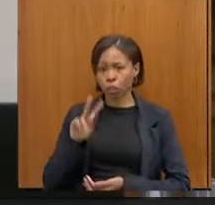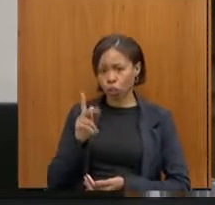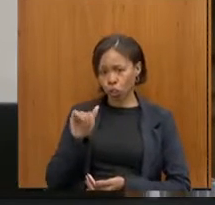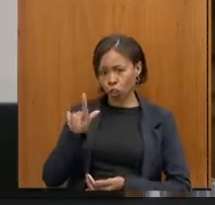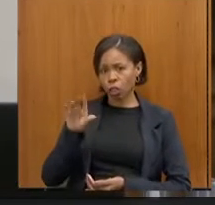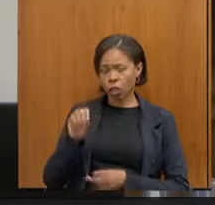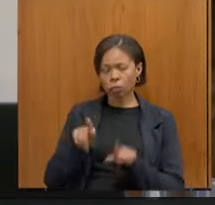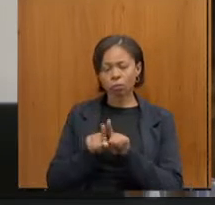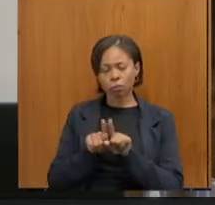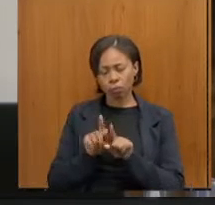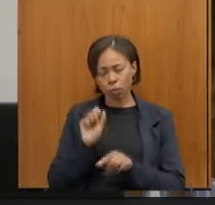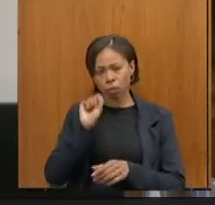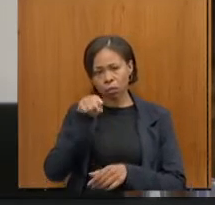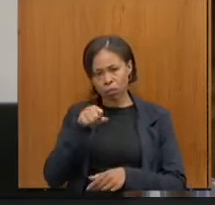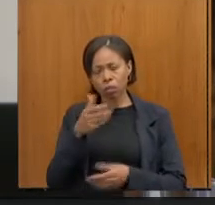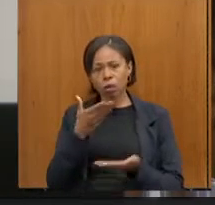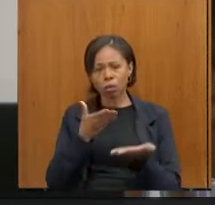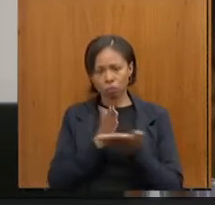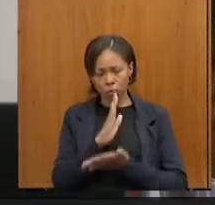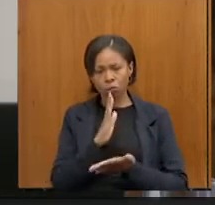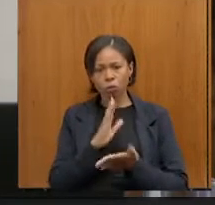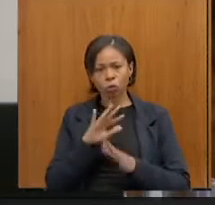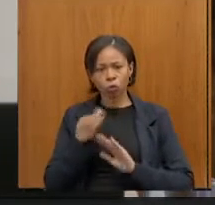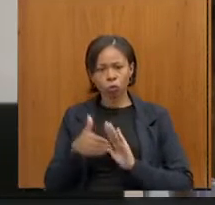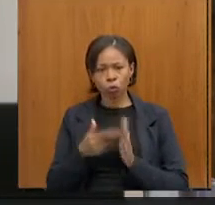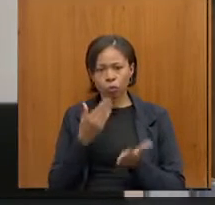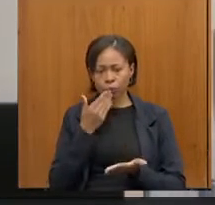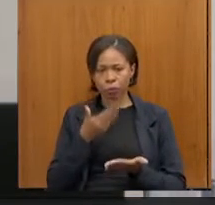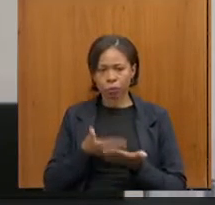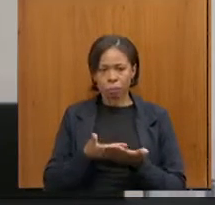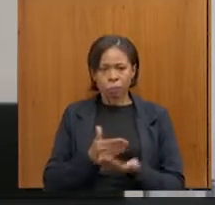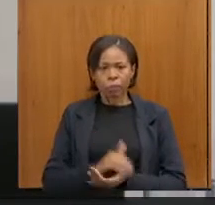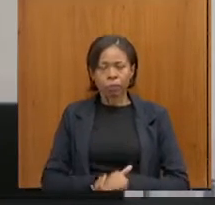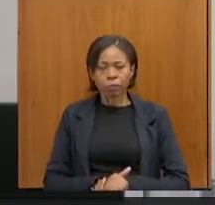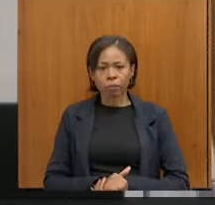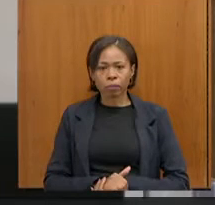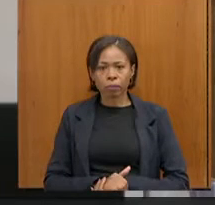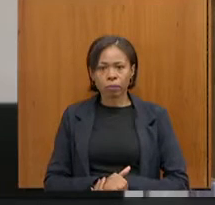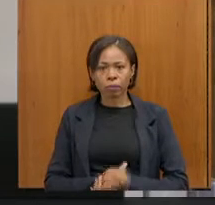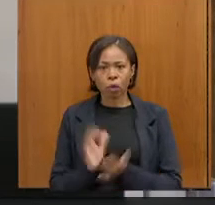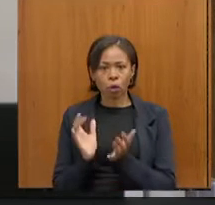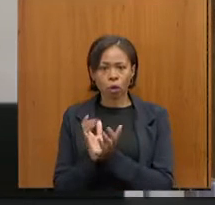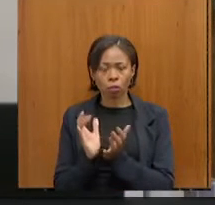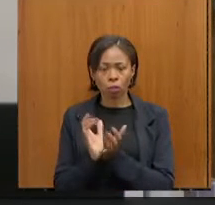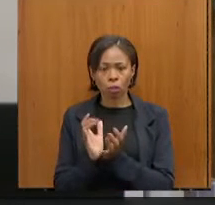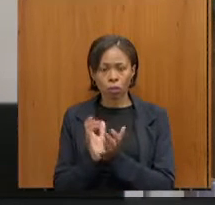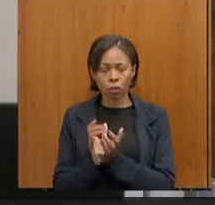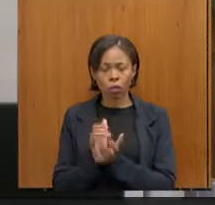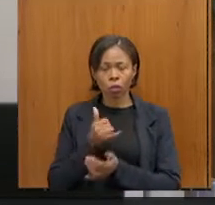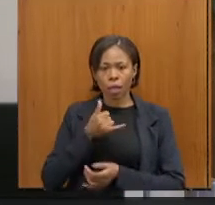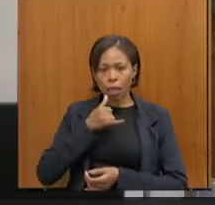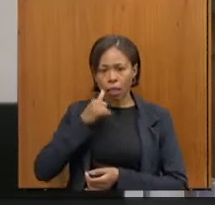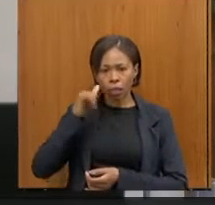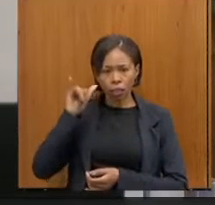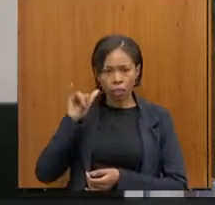Cotta também volta assim portanto aprovados aquele Mentos a comissão de energias renováveis